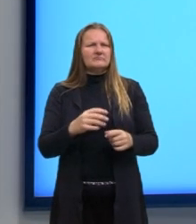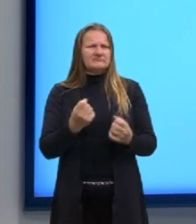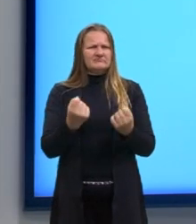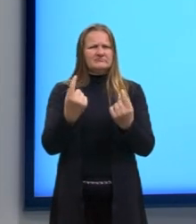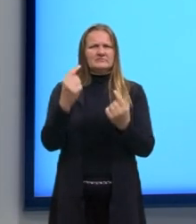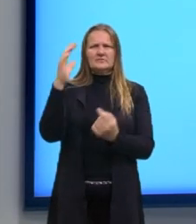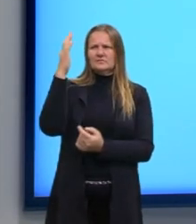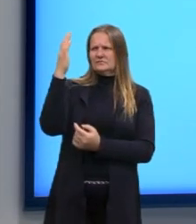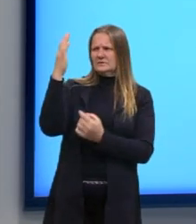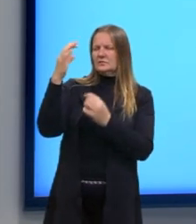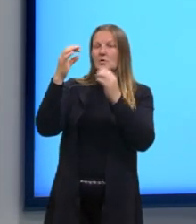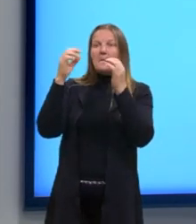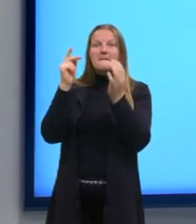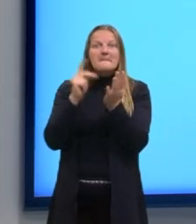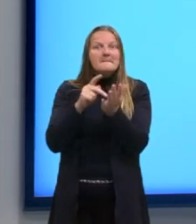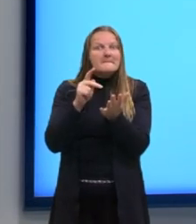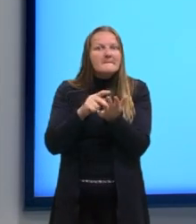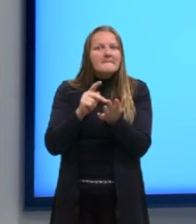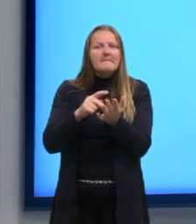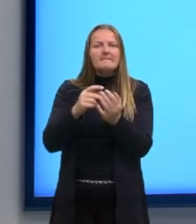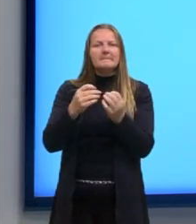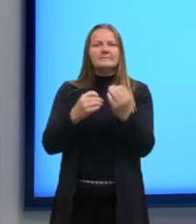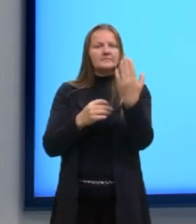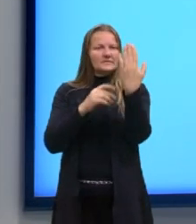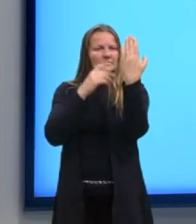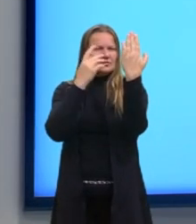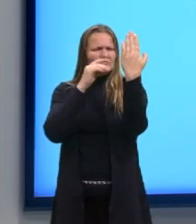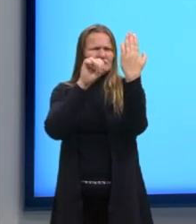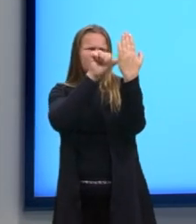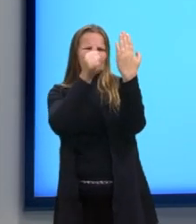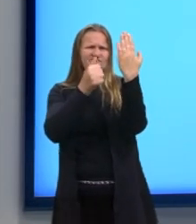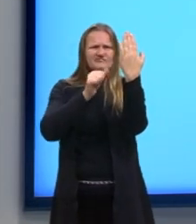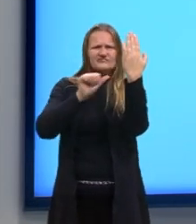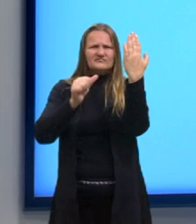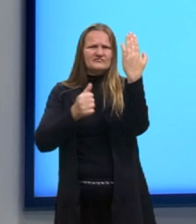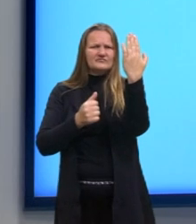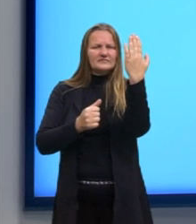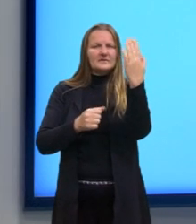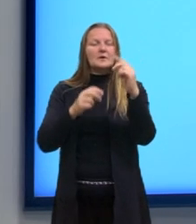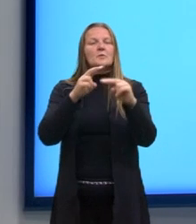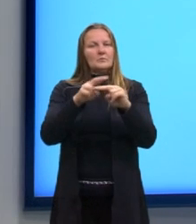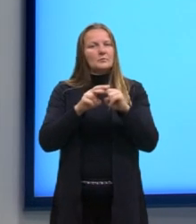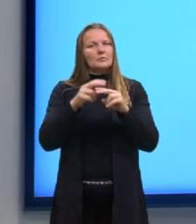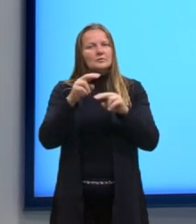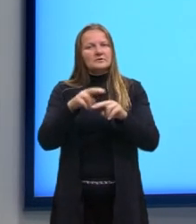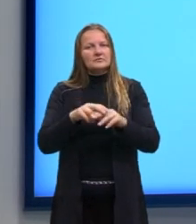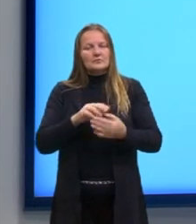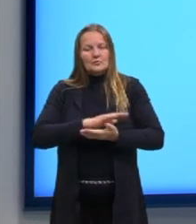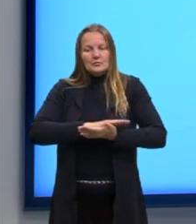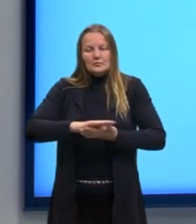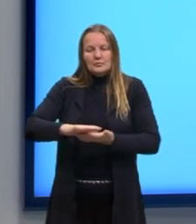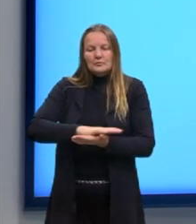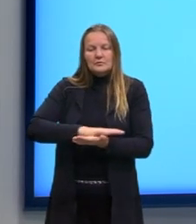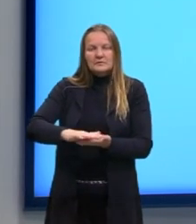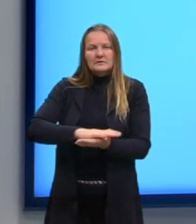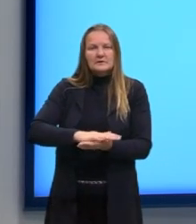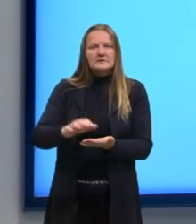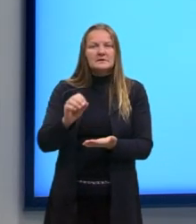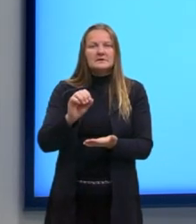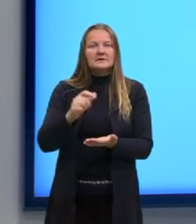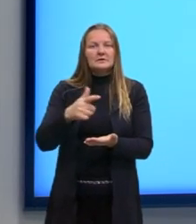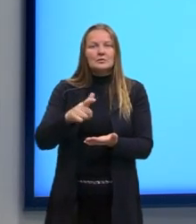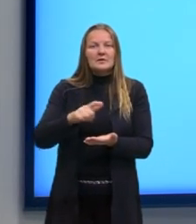espelhado mas não é um espelho e a gente vê uma imagem distorcida da gente é isso que acontece quer dizer que aquela superfície